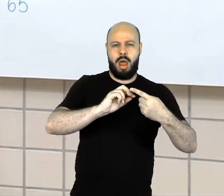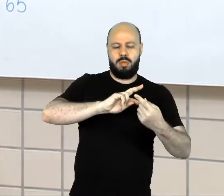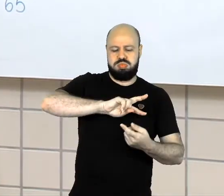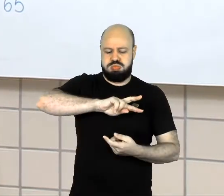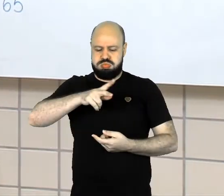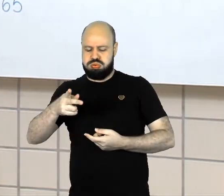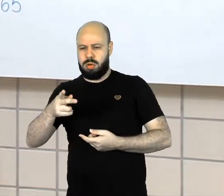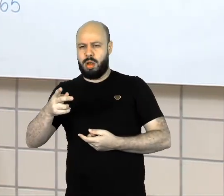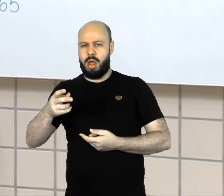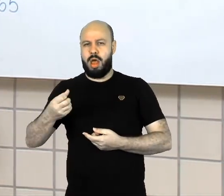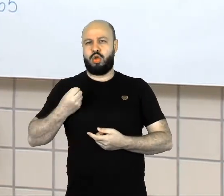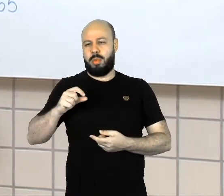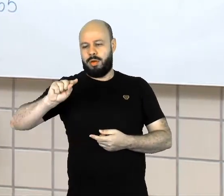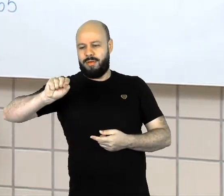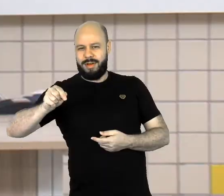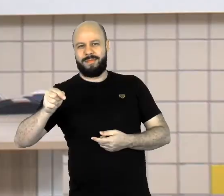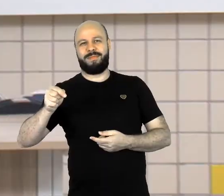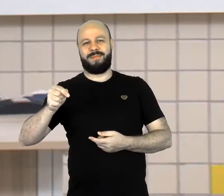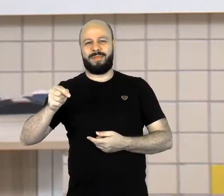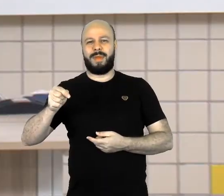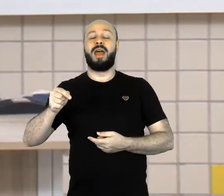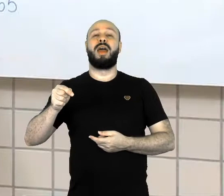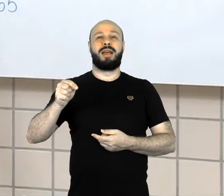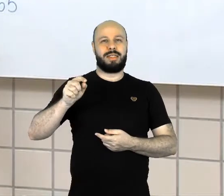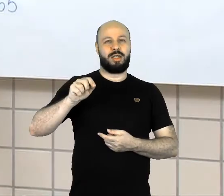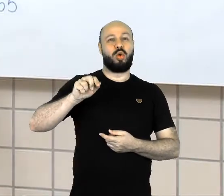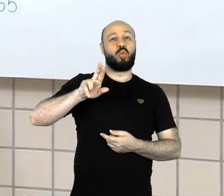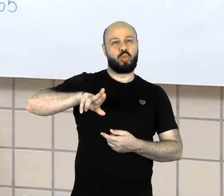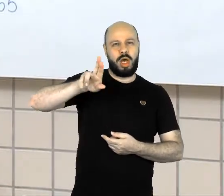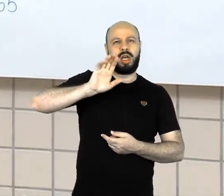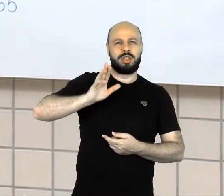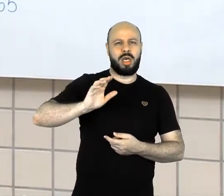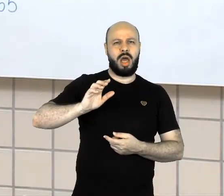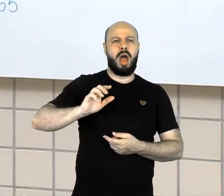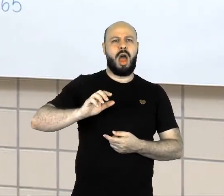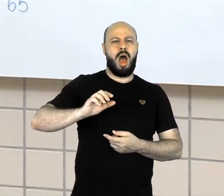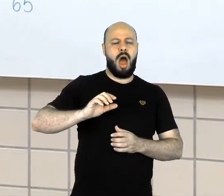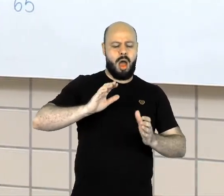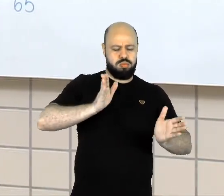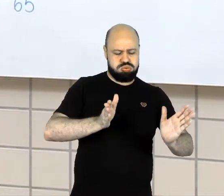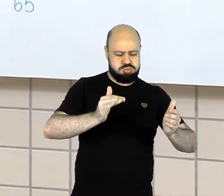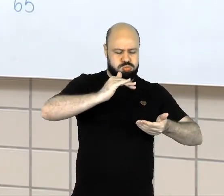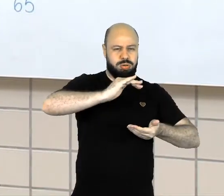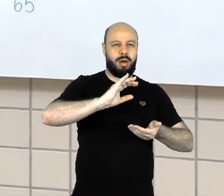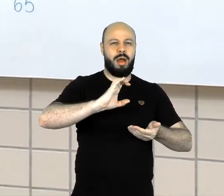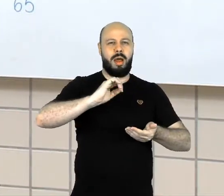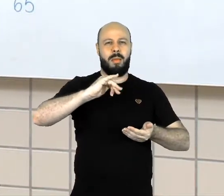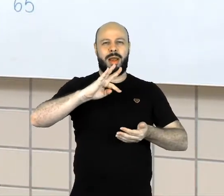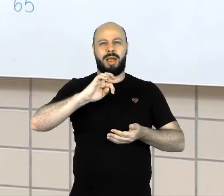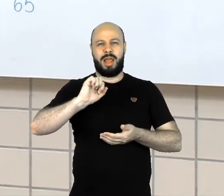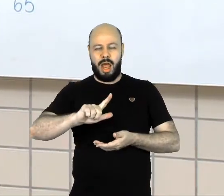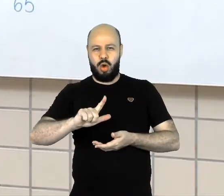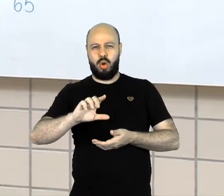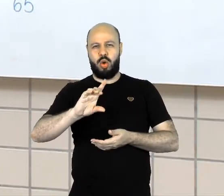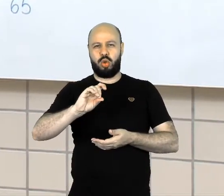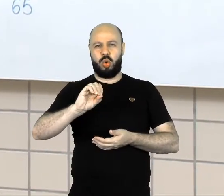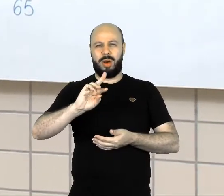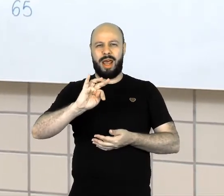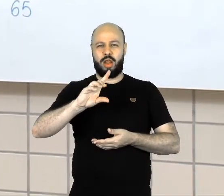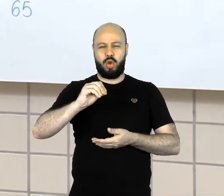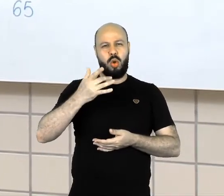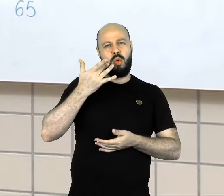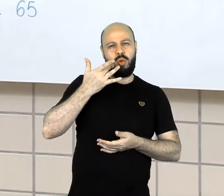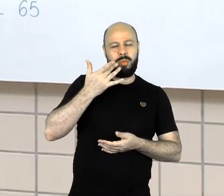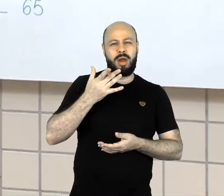a pegar as peças do material dourado e também transformar em número decimal, agora você vai aprender